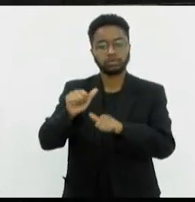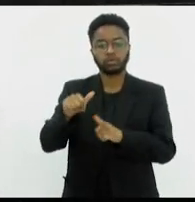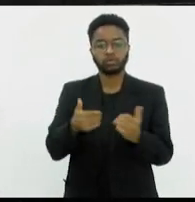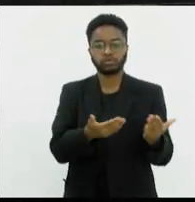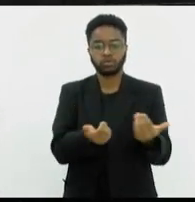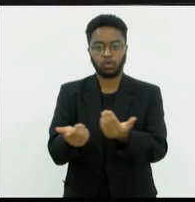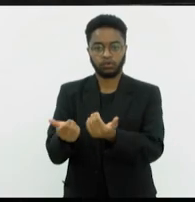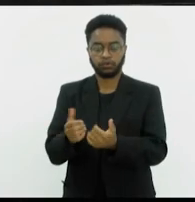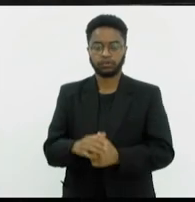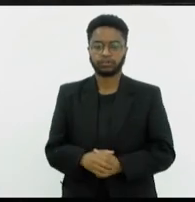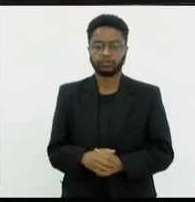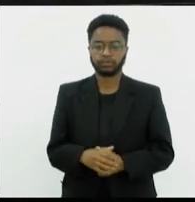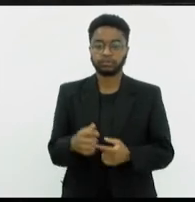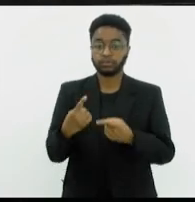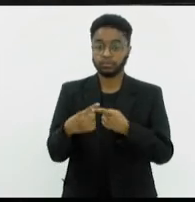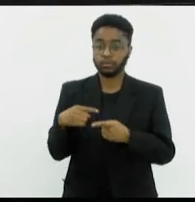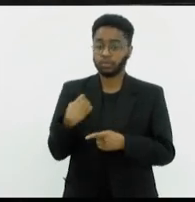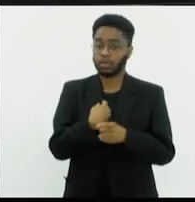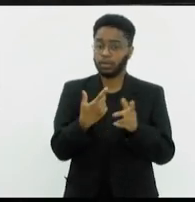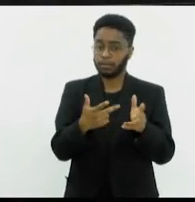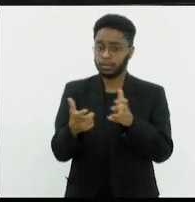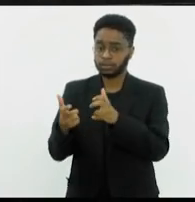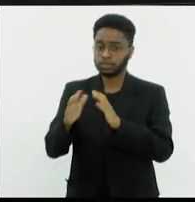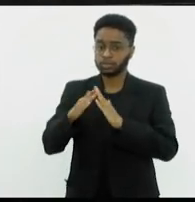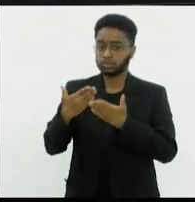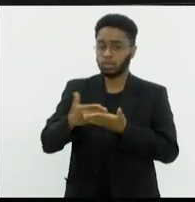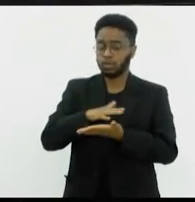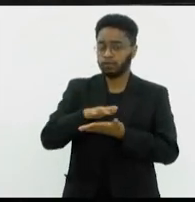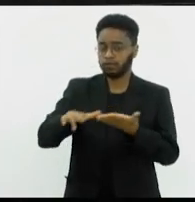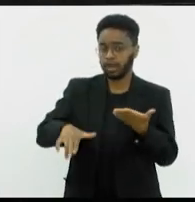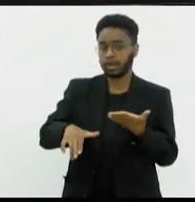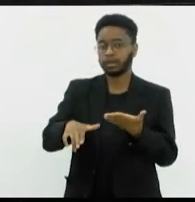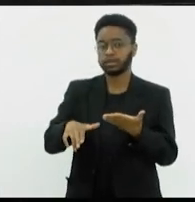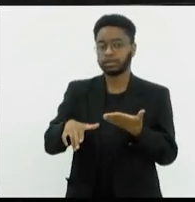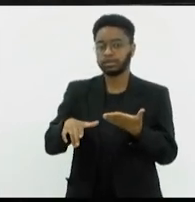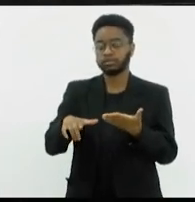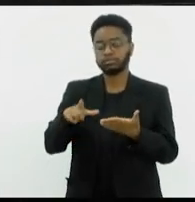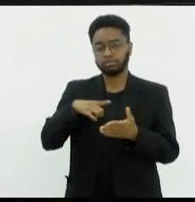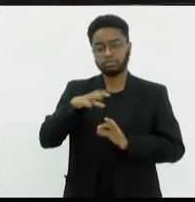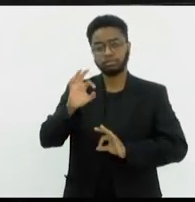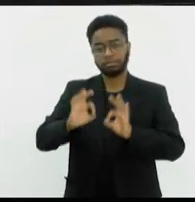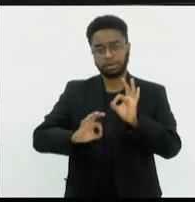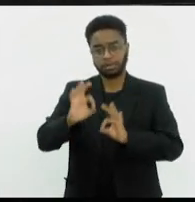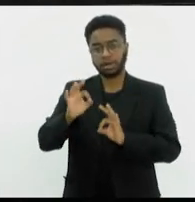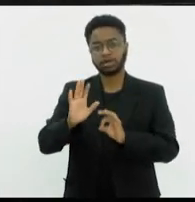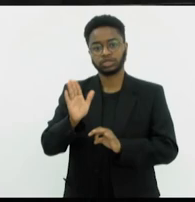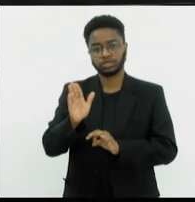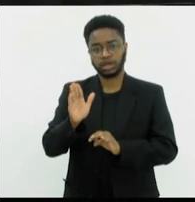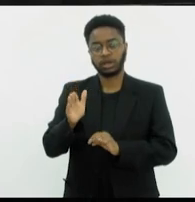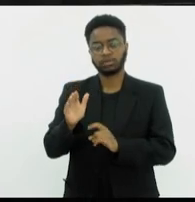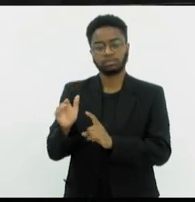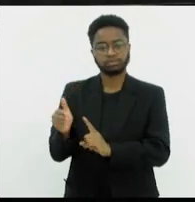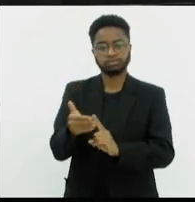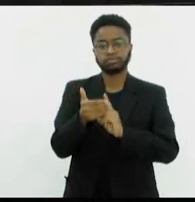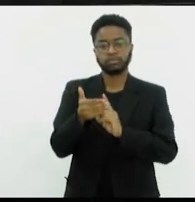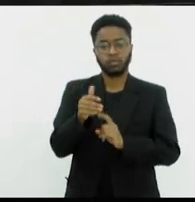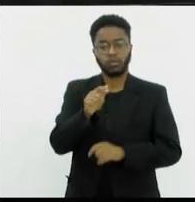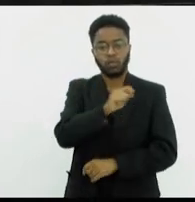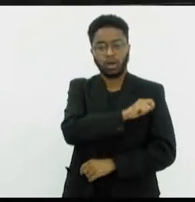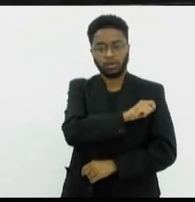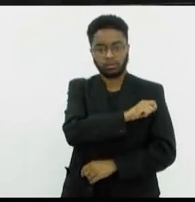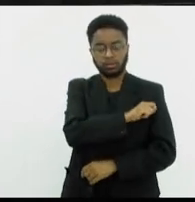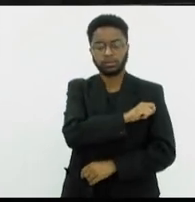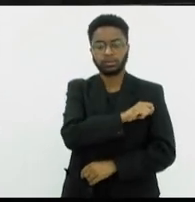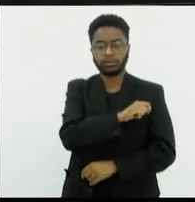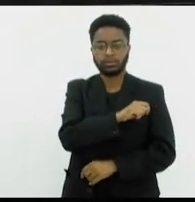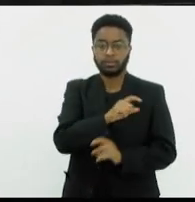jovens. A gente vê inúmeras escolas extremamente preparadas para receber os nossos alunos, apesar